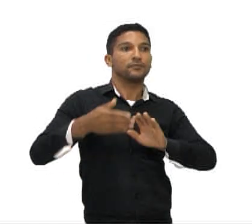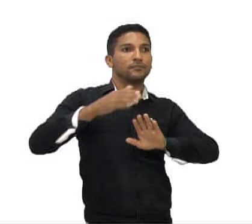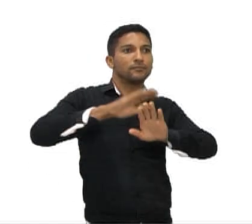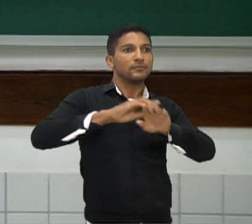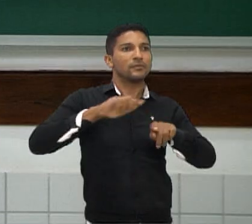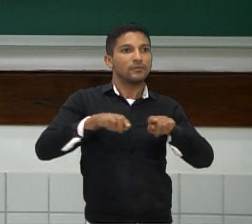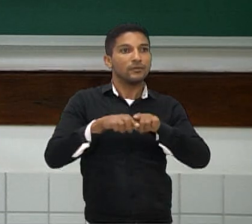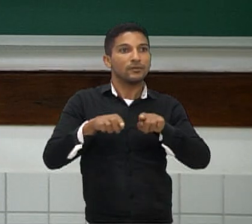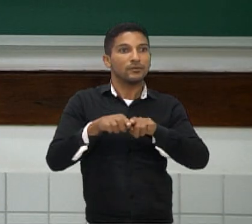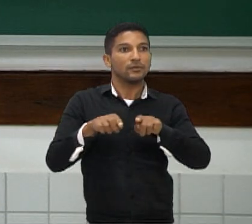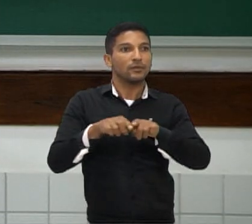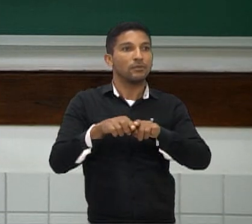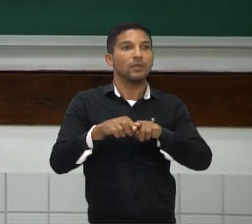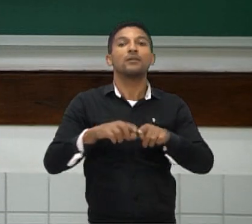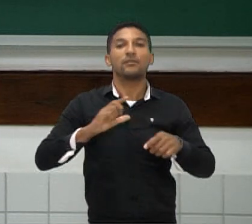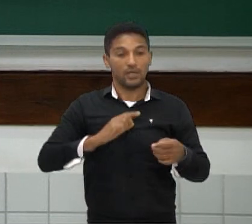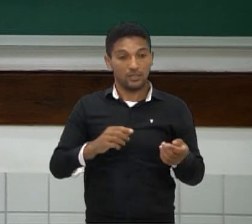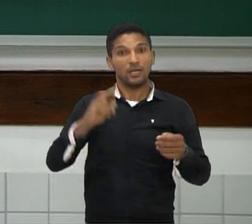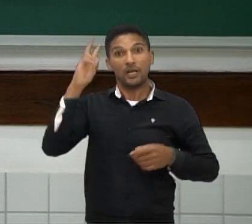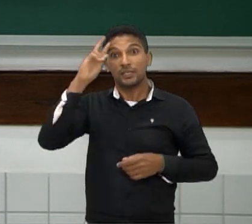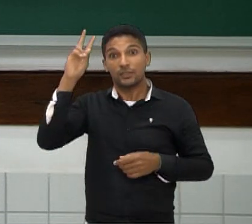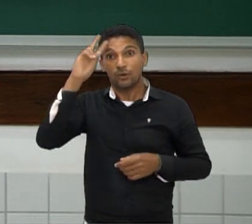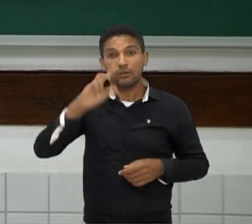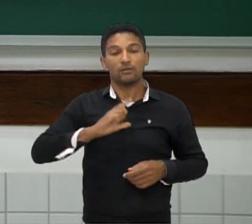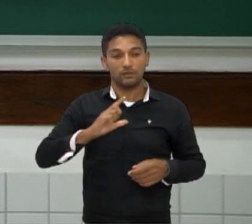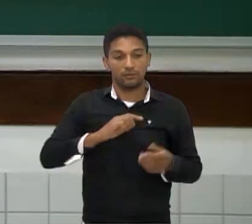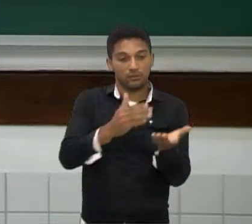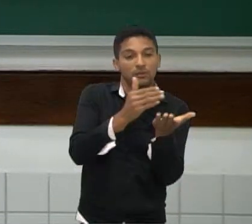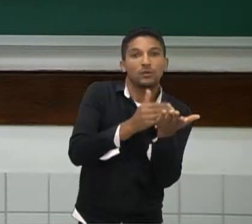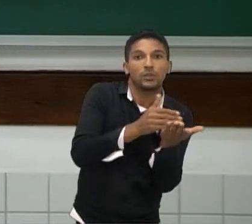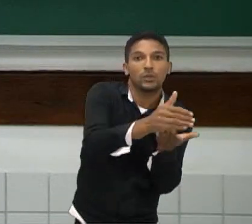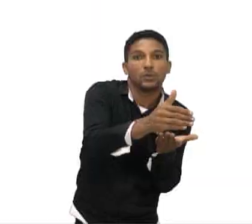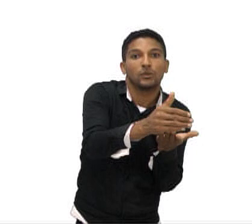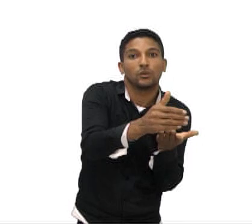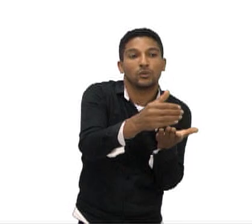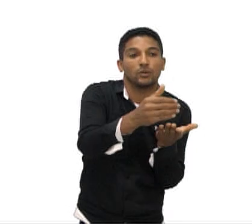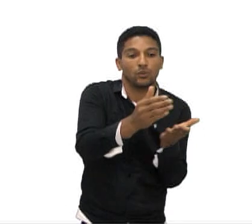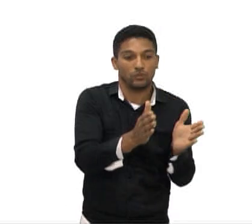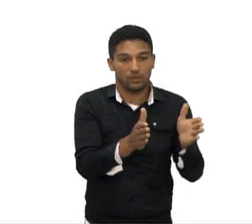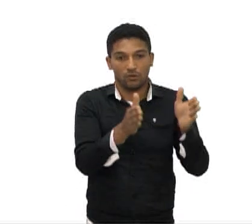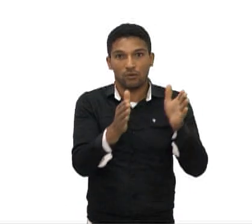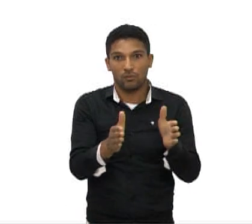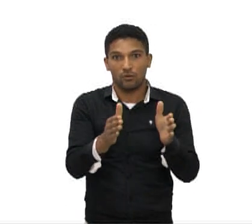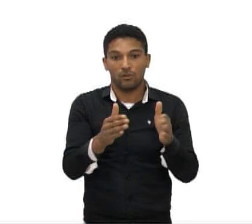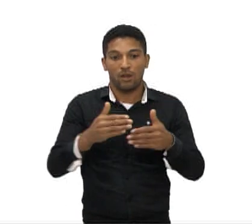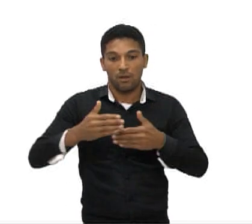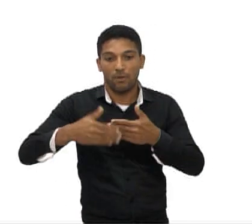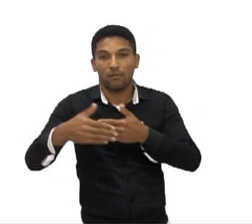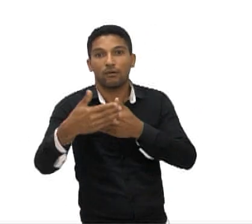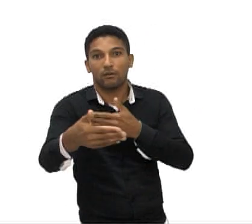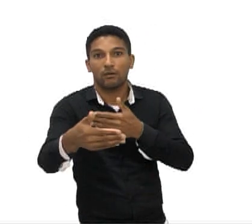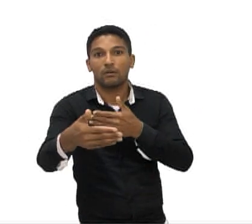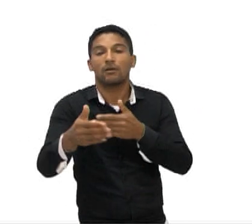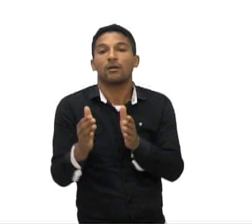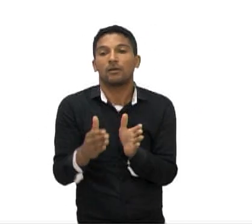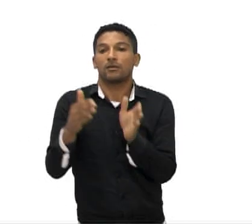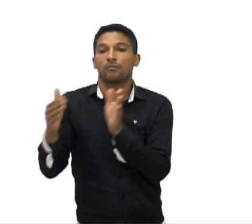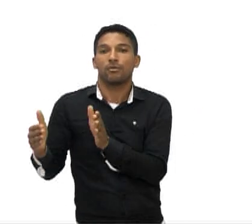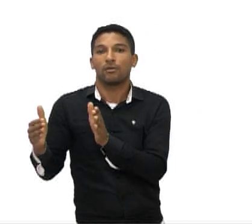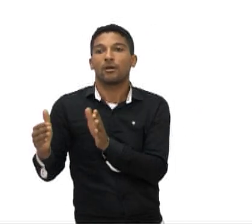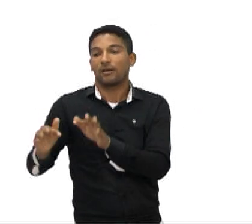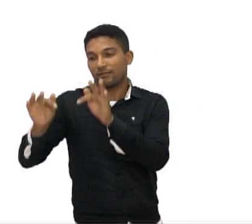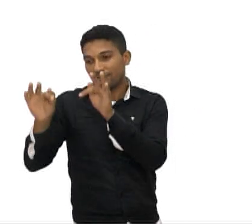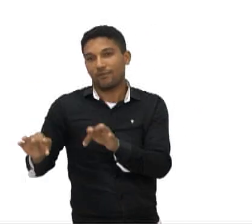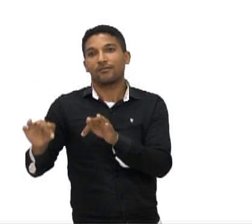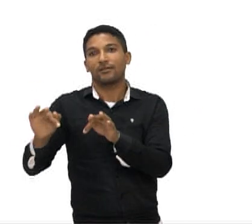¿De acuerdo? ¿Tranquilos? Vamos. ¿Conoces la leyenda de la Llorona? Y